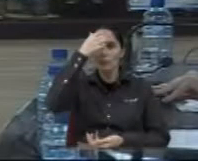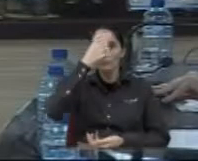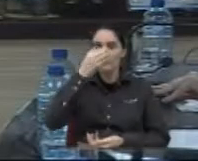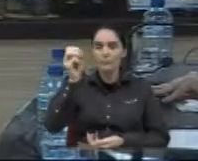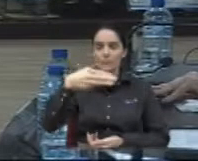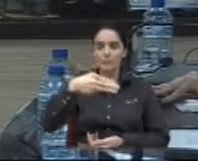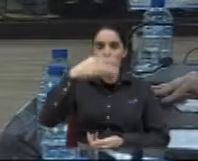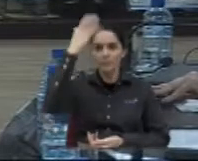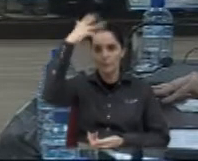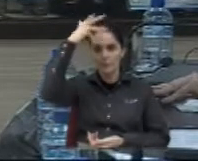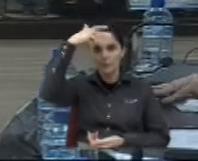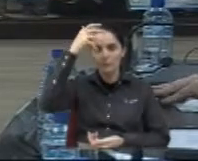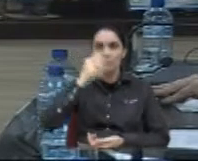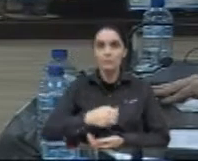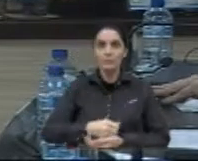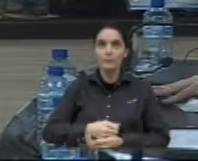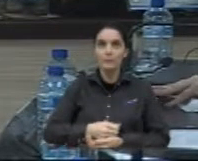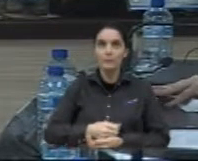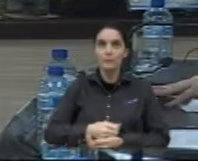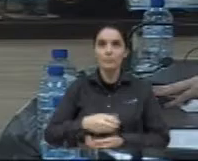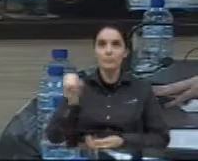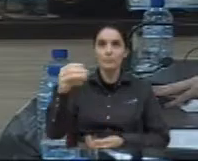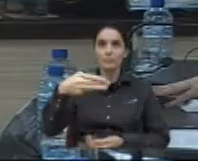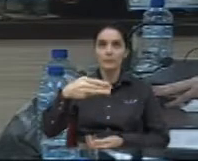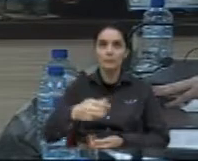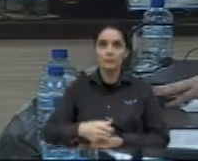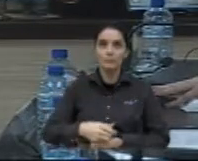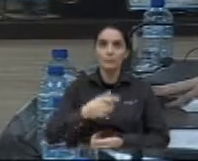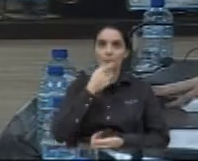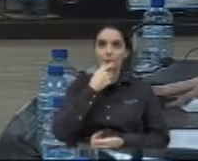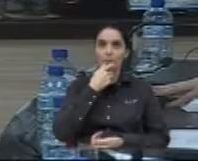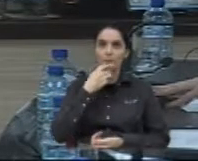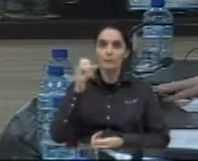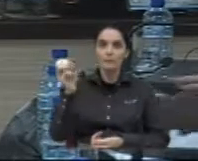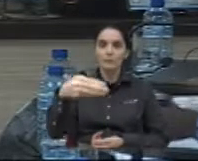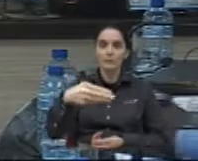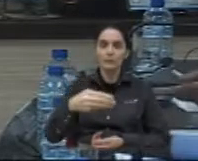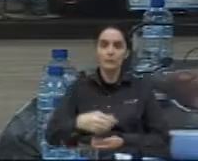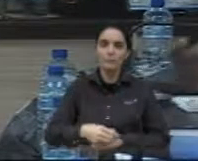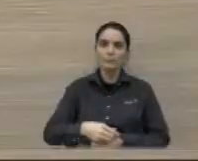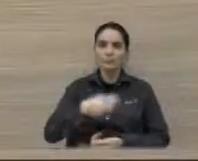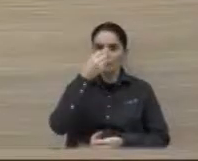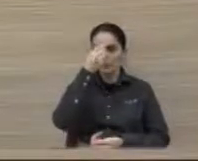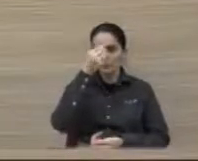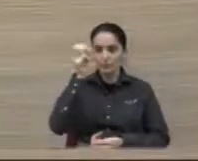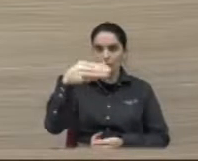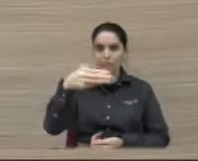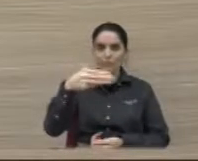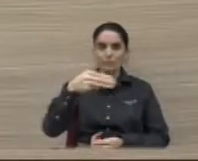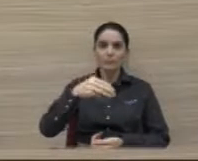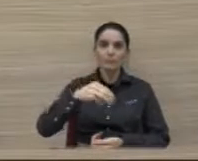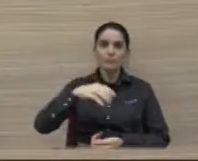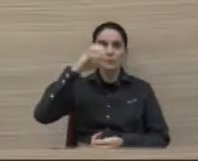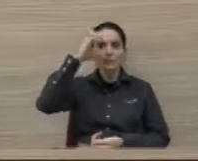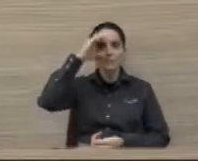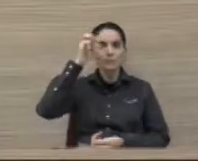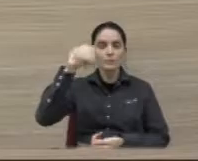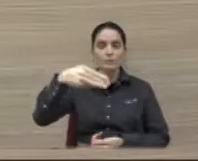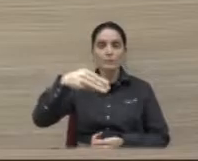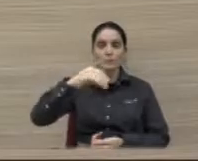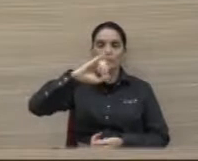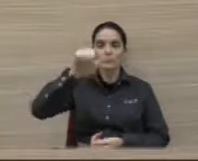Sim. Érica Tanque. Sim, excelência. Érica Monteiro. Sim. Jorge de Freitas. Sim. José Couto de Jesus.